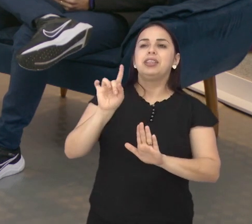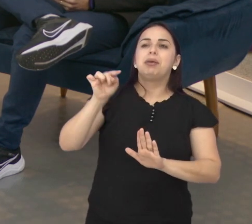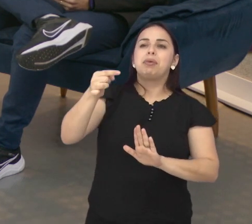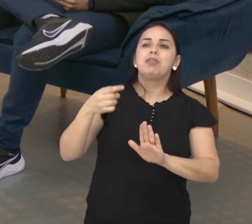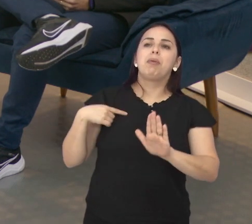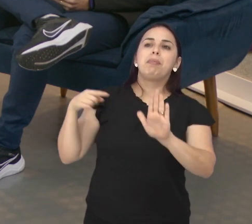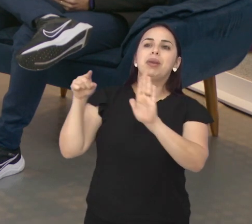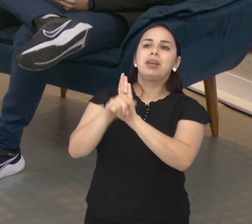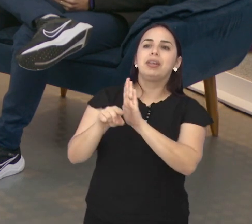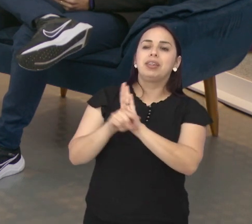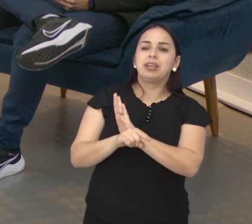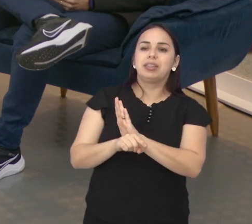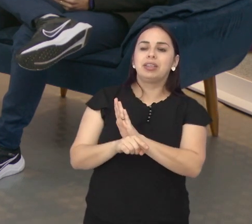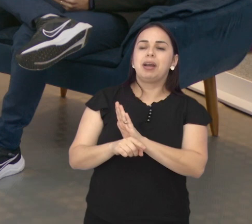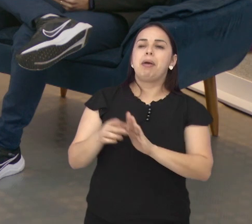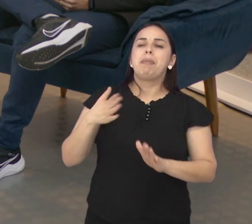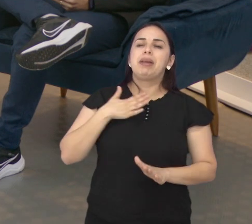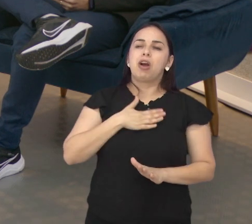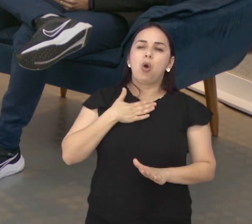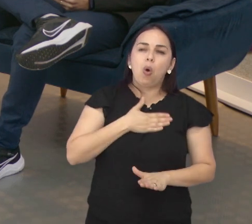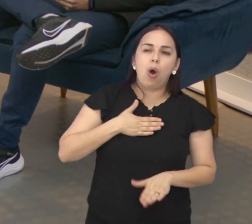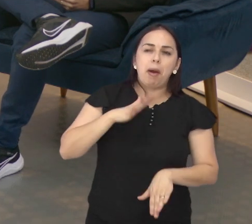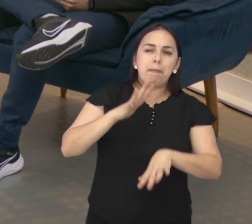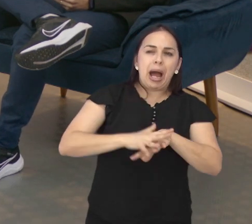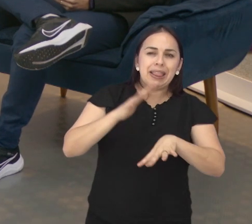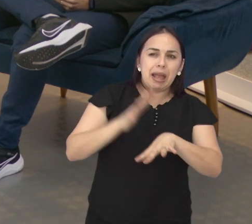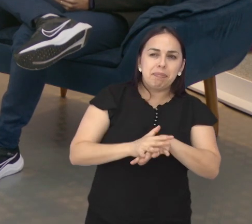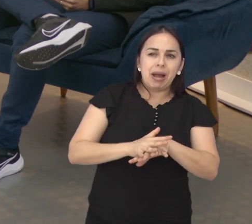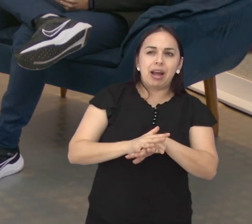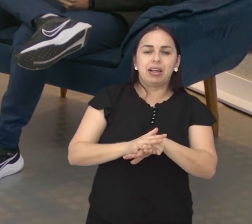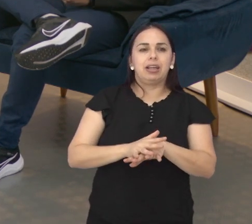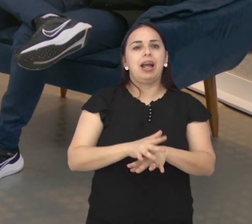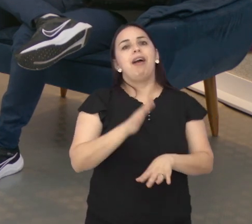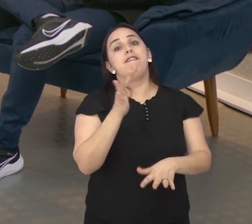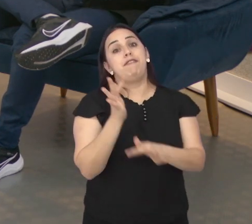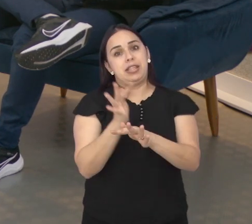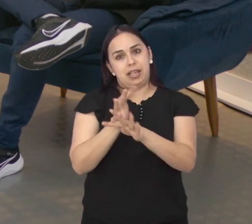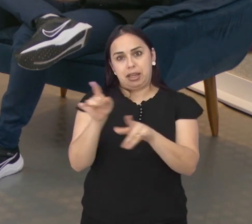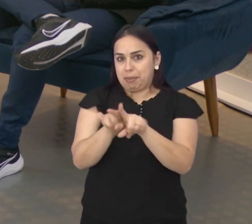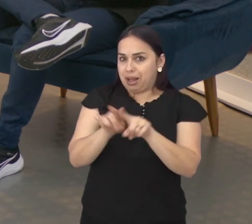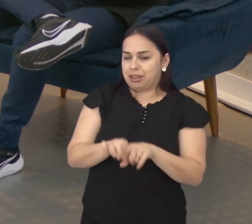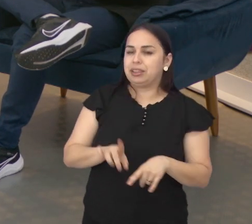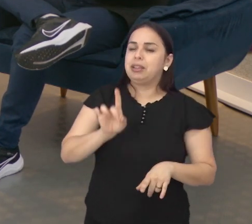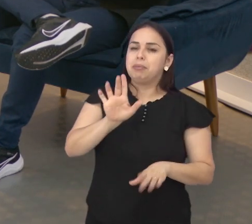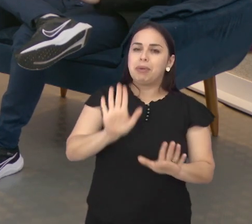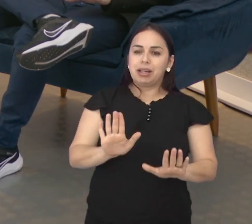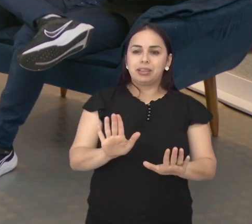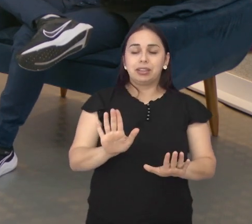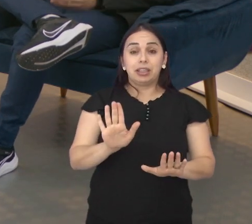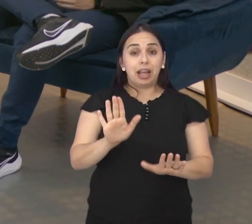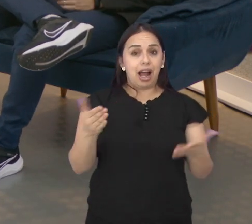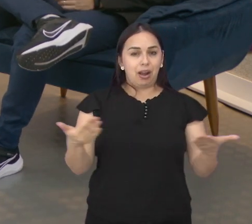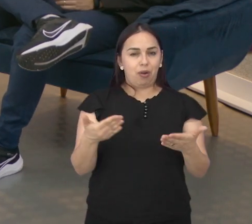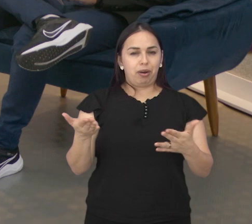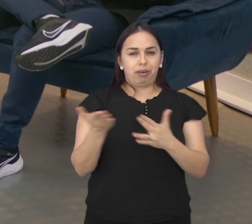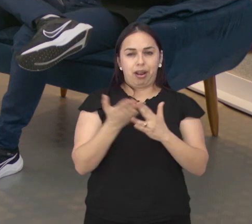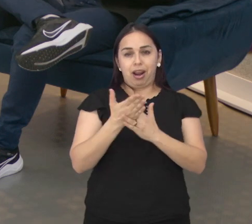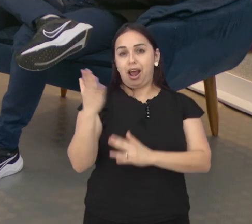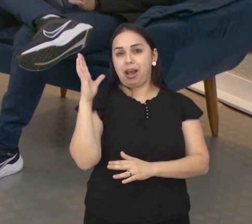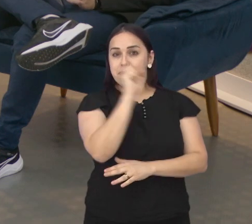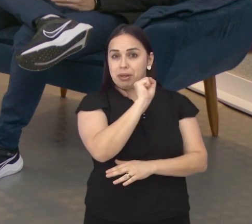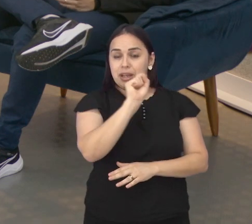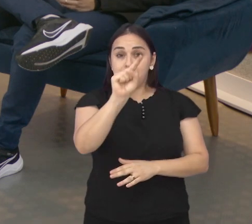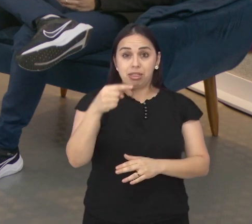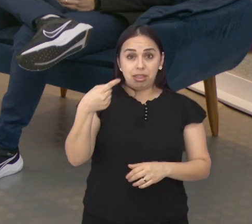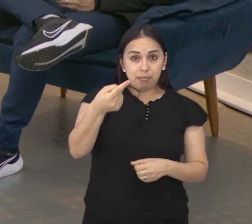Vou perguntar no próximo bloco se tem que gostar de matemática para o pessoal já ficar sabendo. E tem a física também. Mas, pessoal, a gente